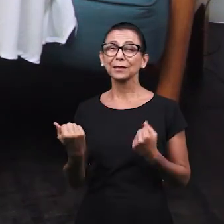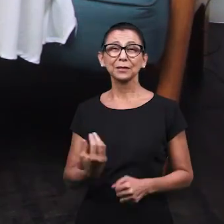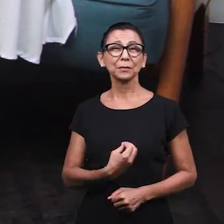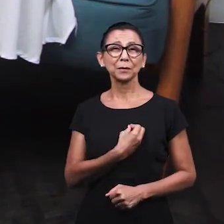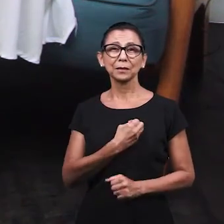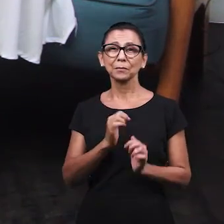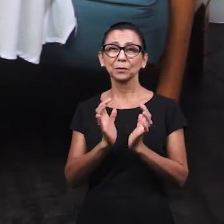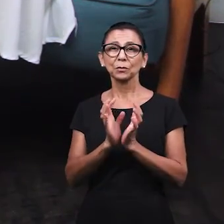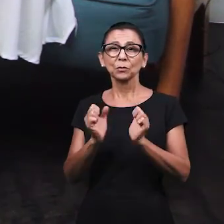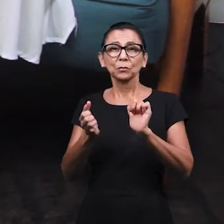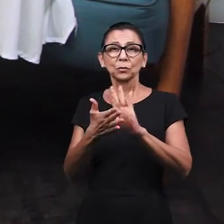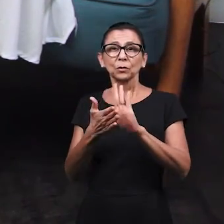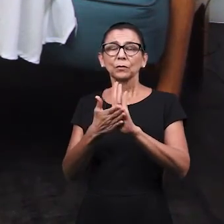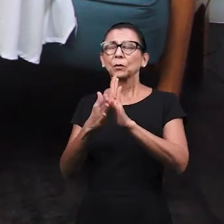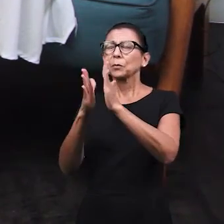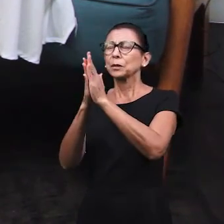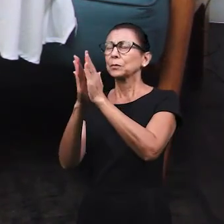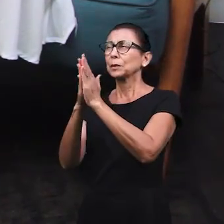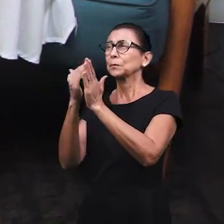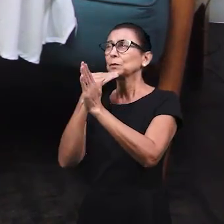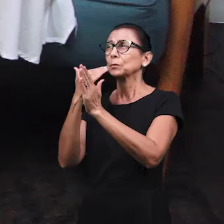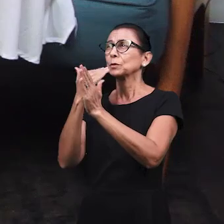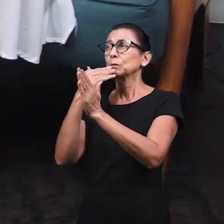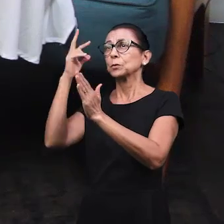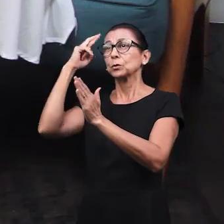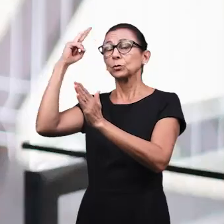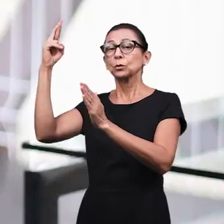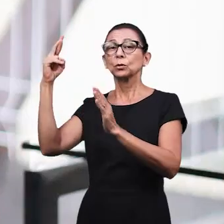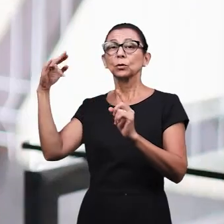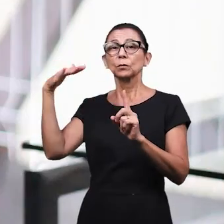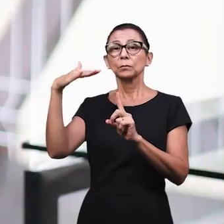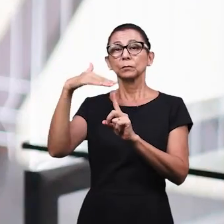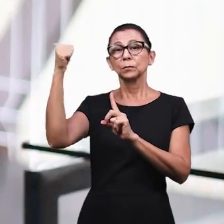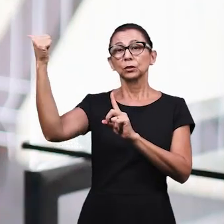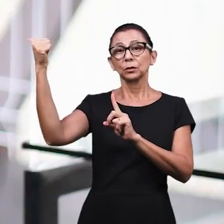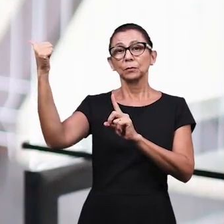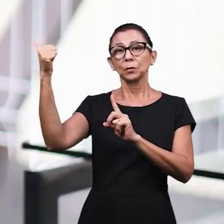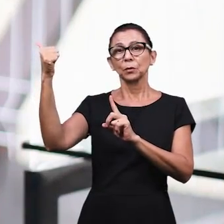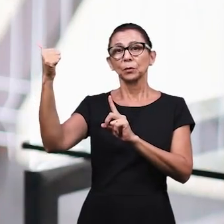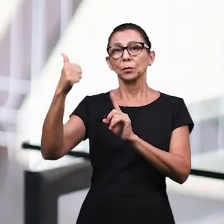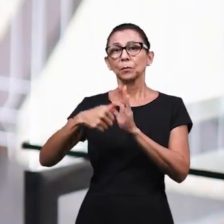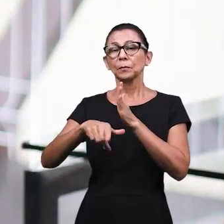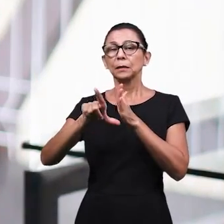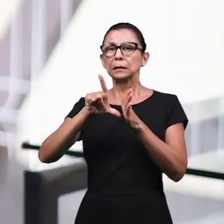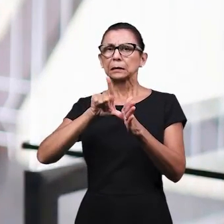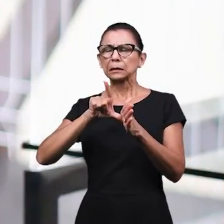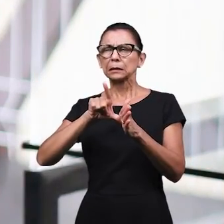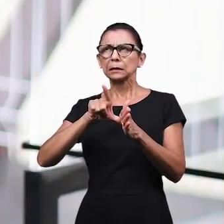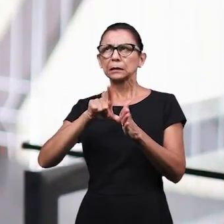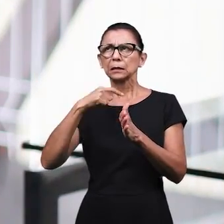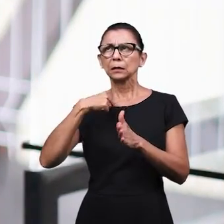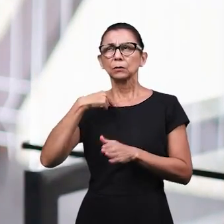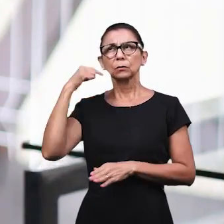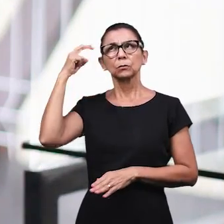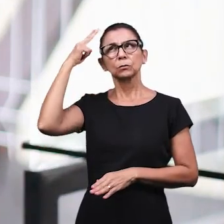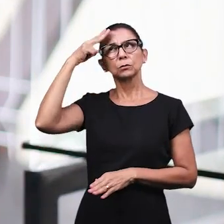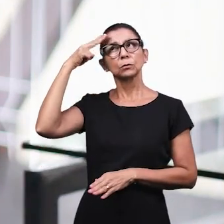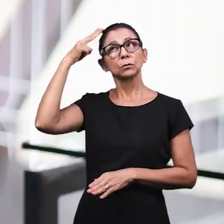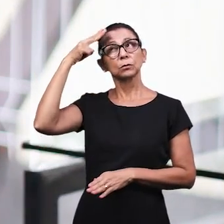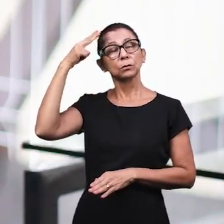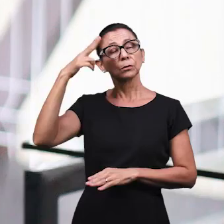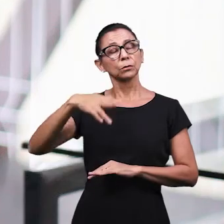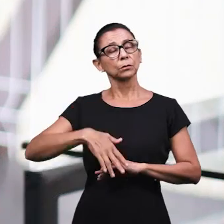muito ao Senhor, orei muito ao Senhor, e o Senhor me levantou. Mas antes de o Senhor me levantar, o Senhor me deu um sonho.